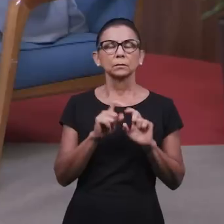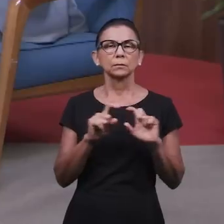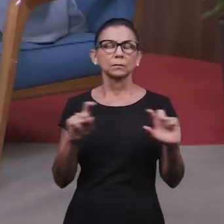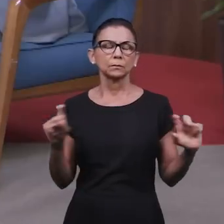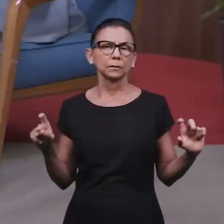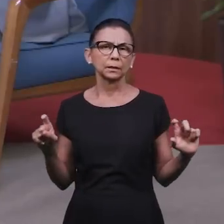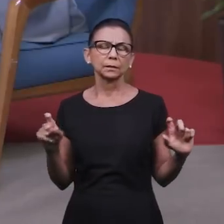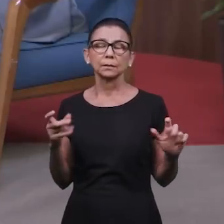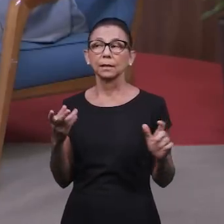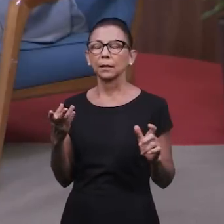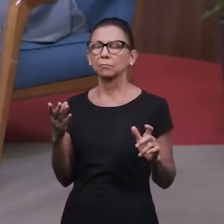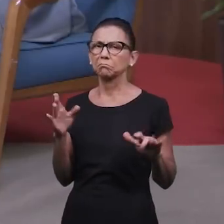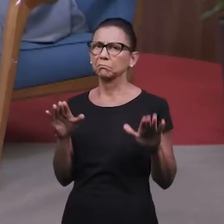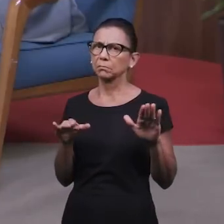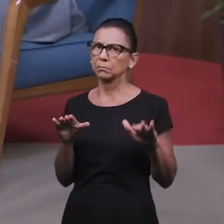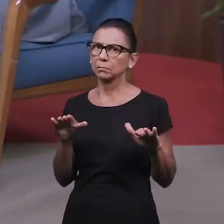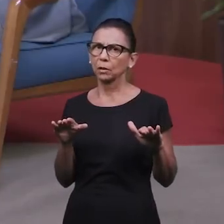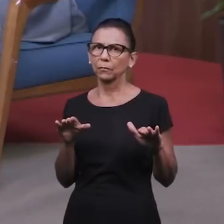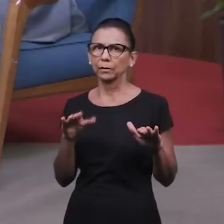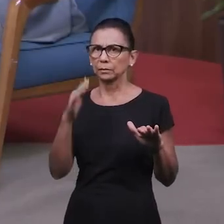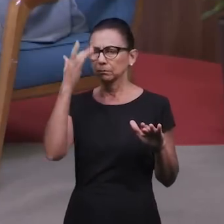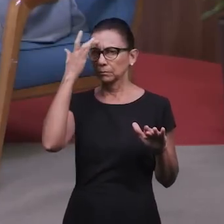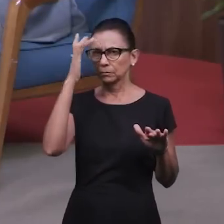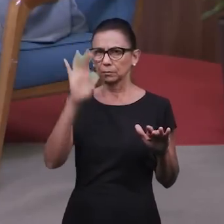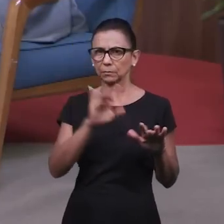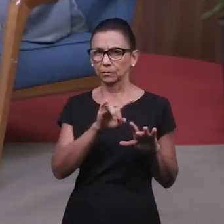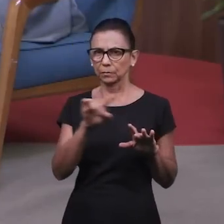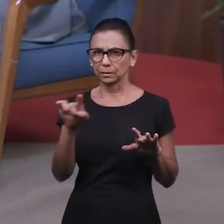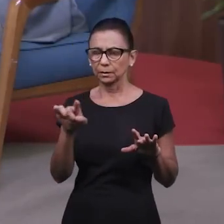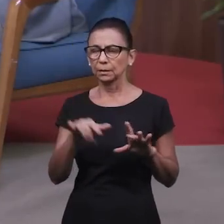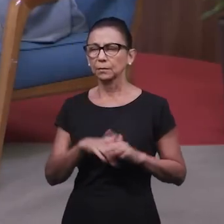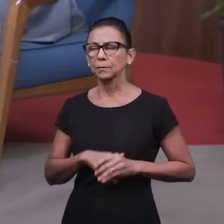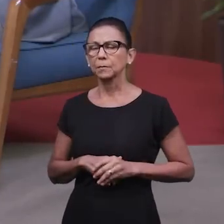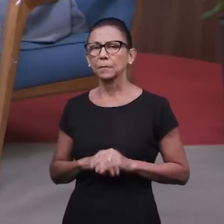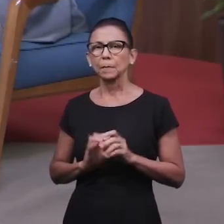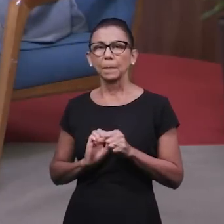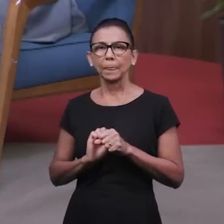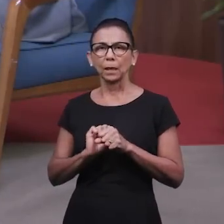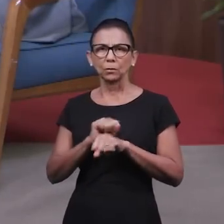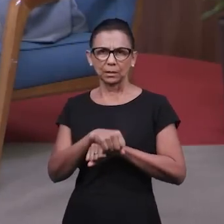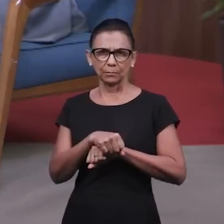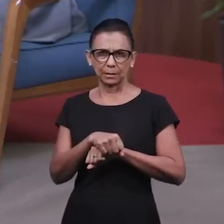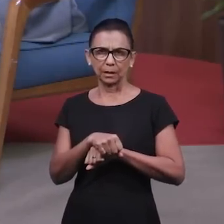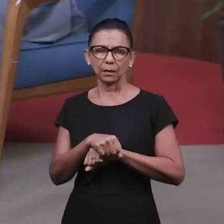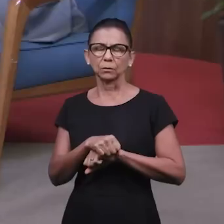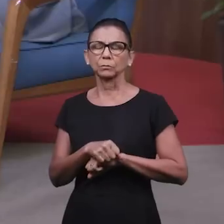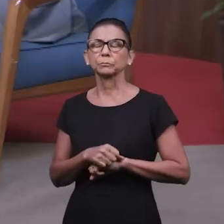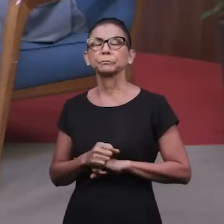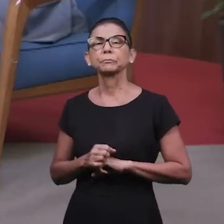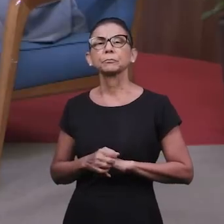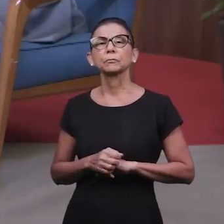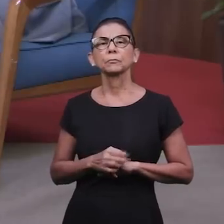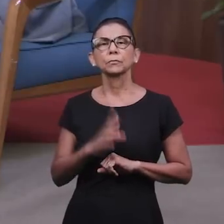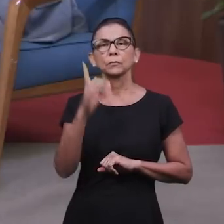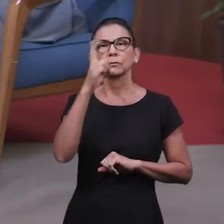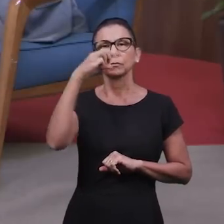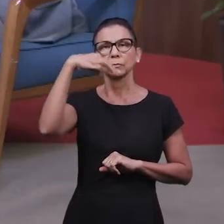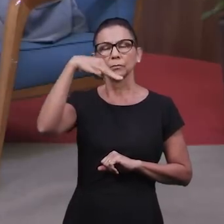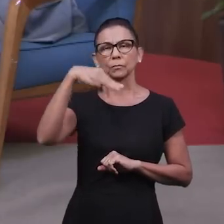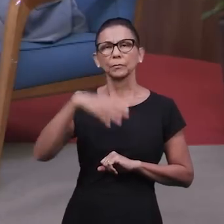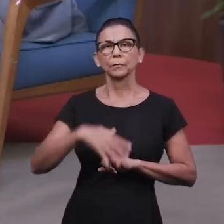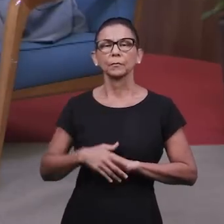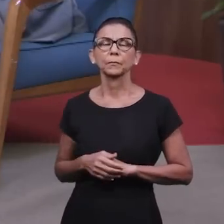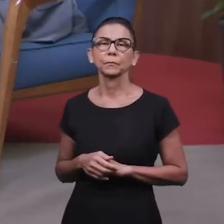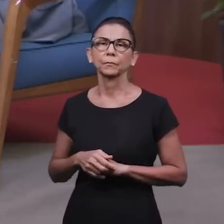falávamos sobre isso. Os irmãos talvez não saibam, mas todo o seminário no Manaim Domingos Martins, no sábado pela